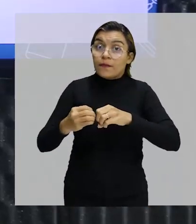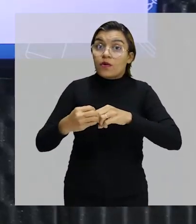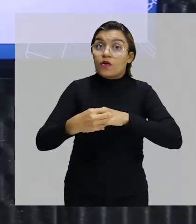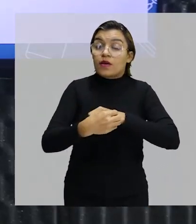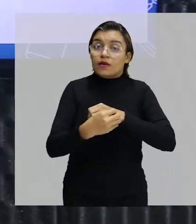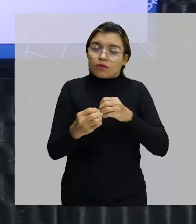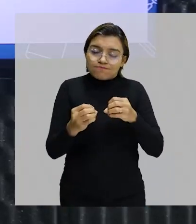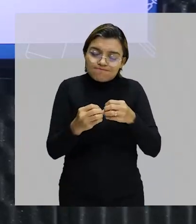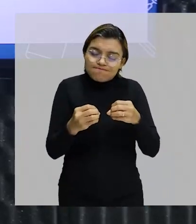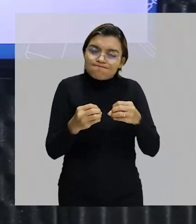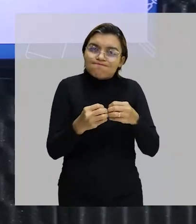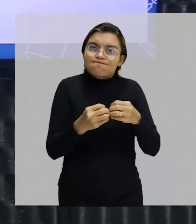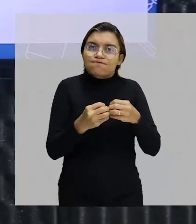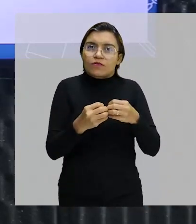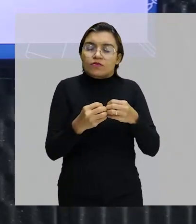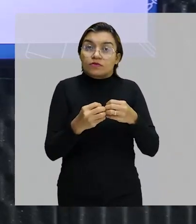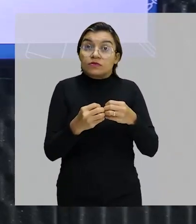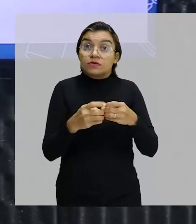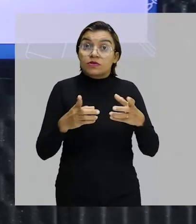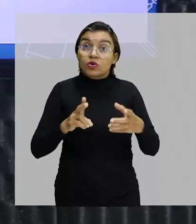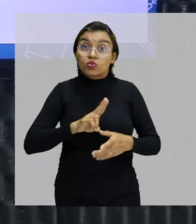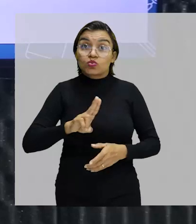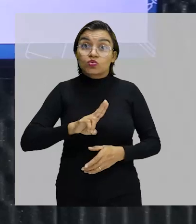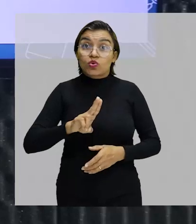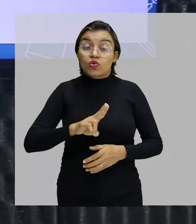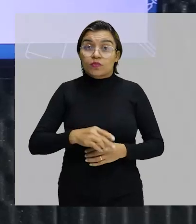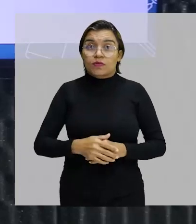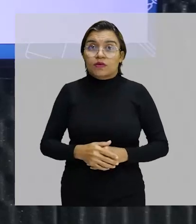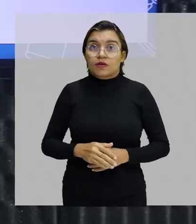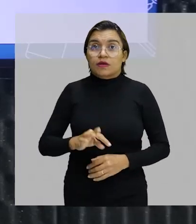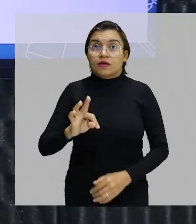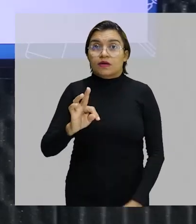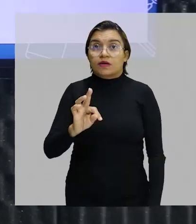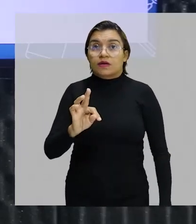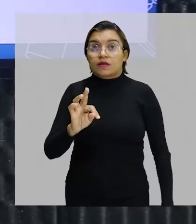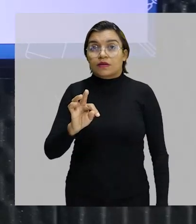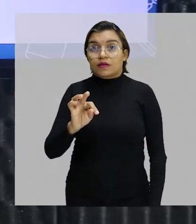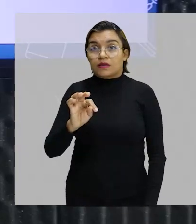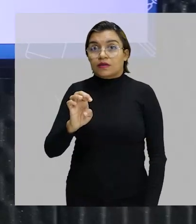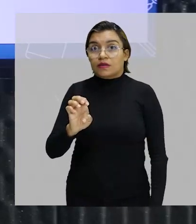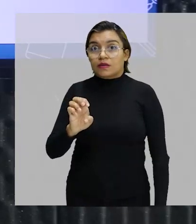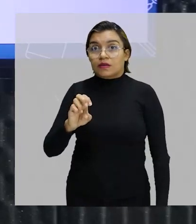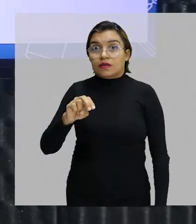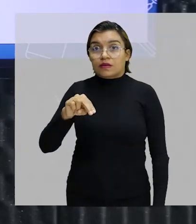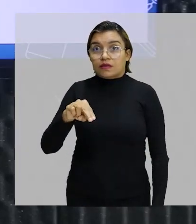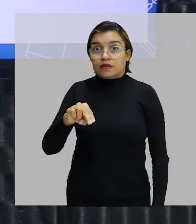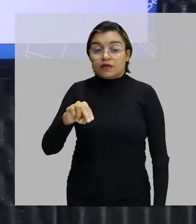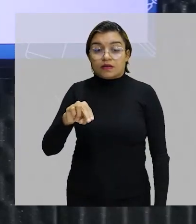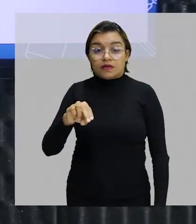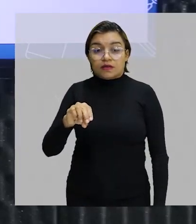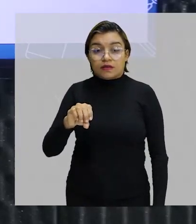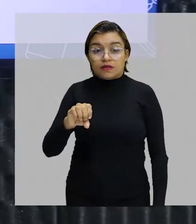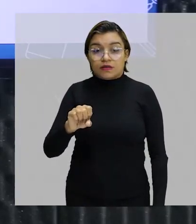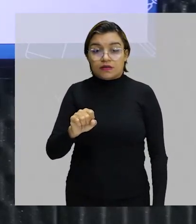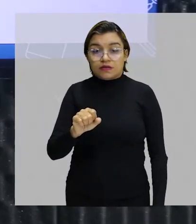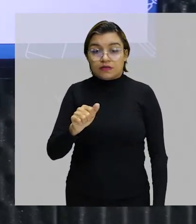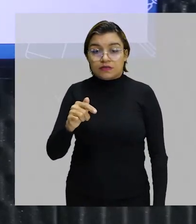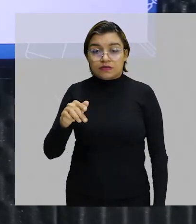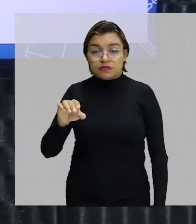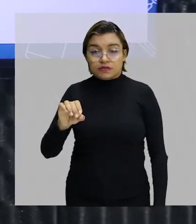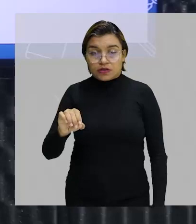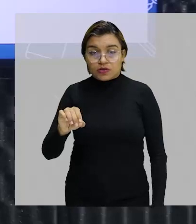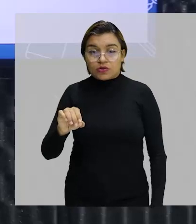muito próximas. E isso nós vamos chamar de tensão superficial. Talvez você